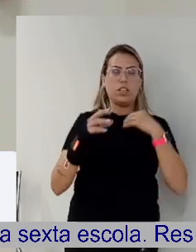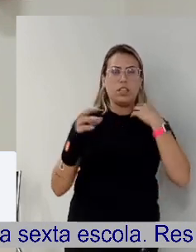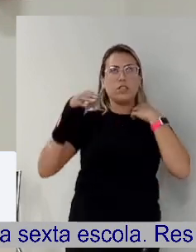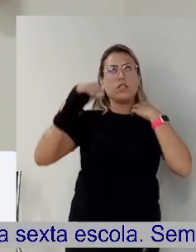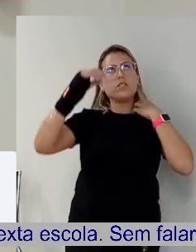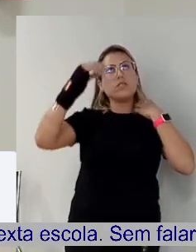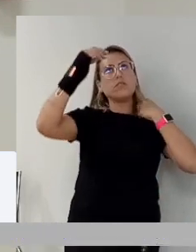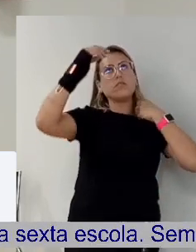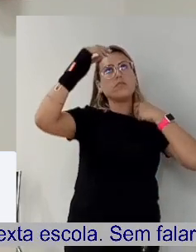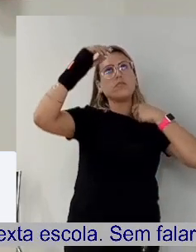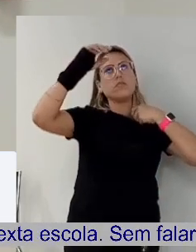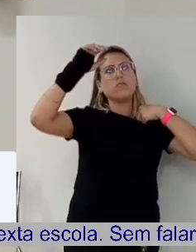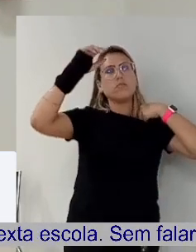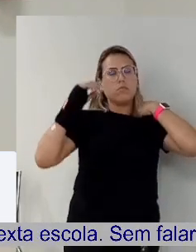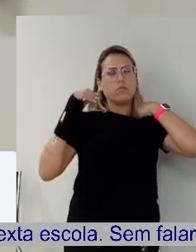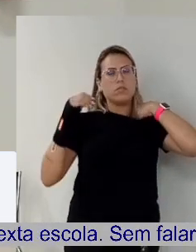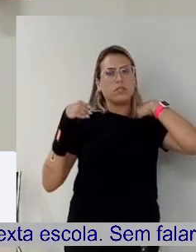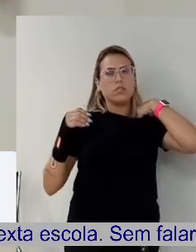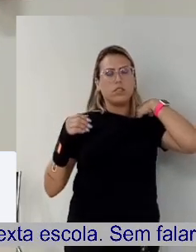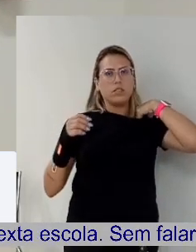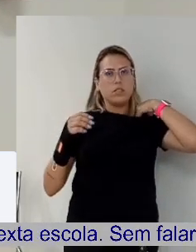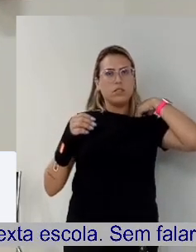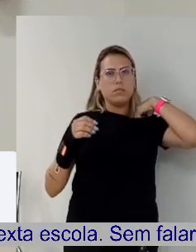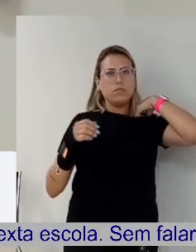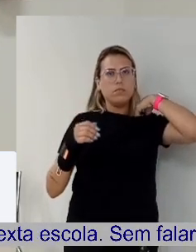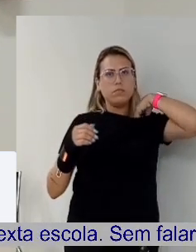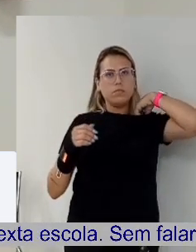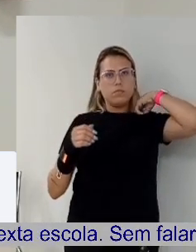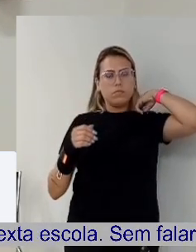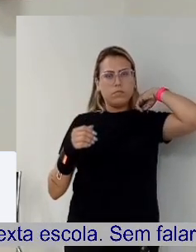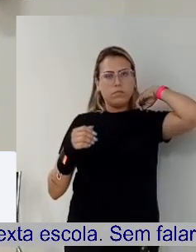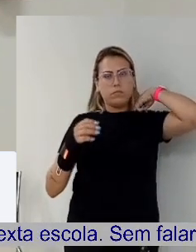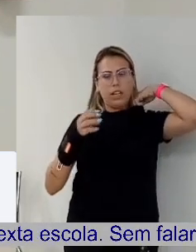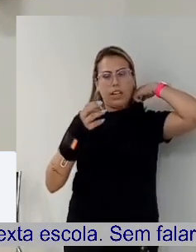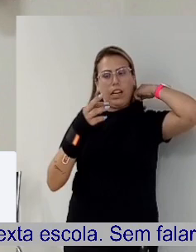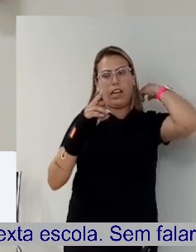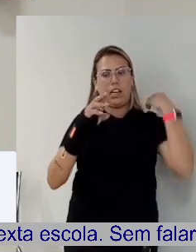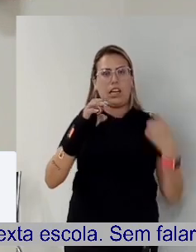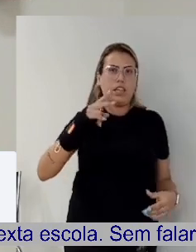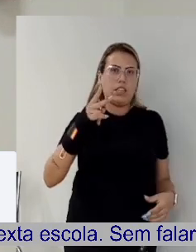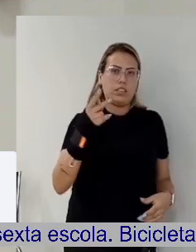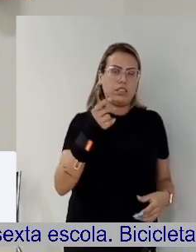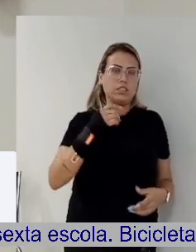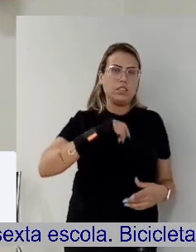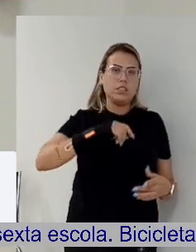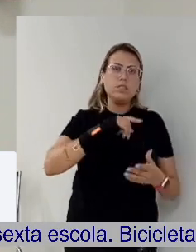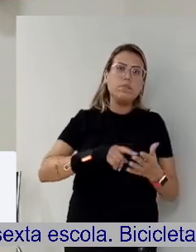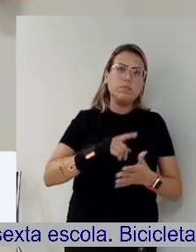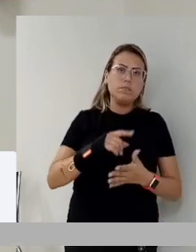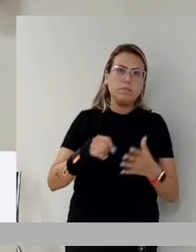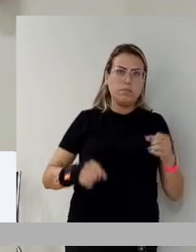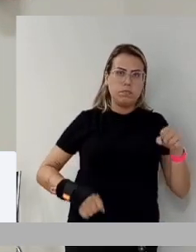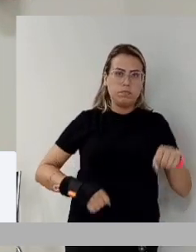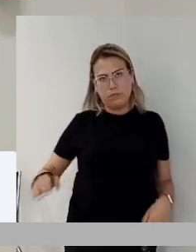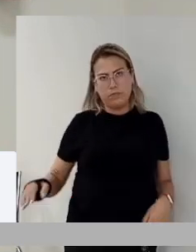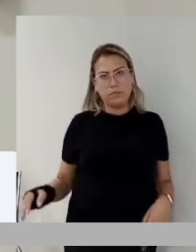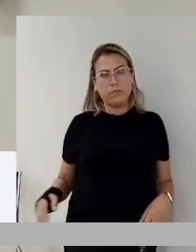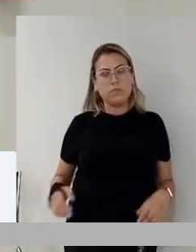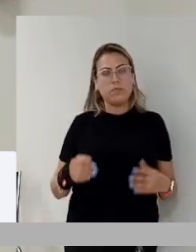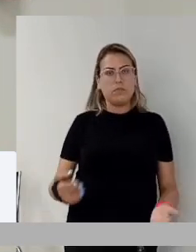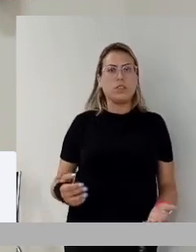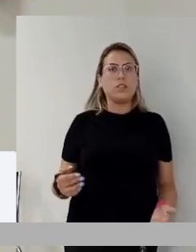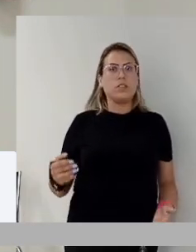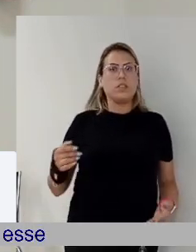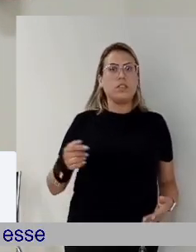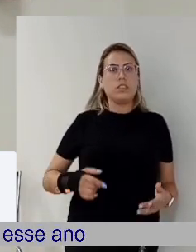né Sem falar as creches que as creches a gente sorteia e bicicleta para aquelas crianças Então